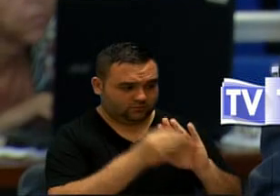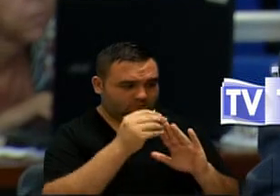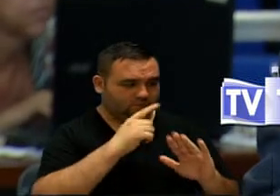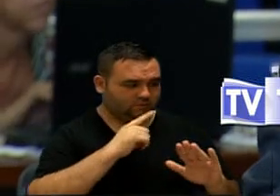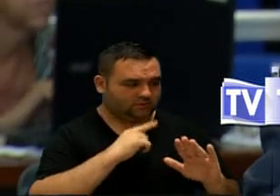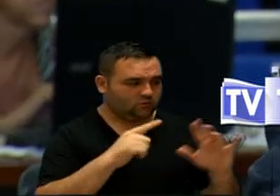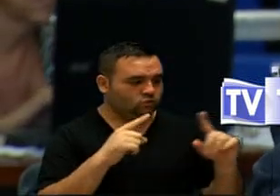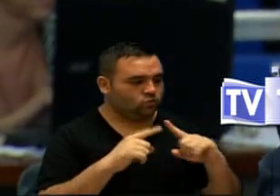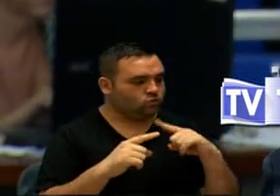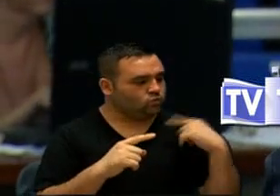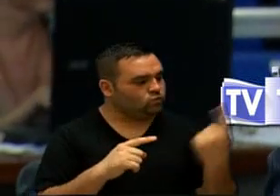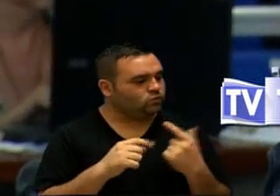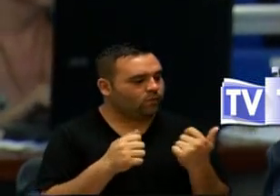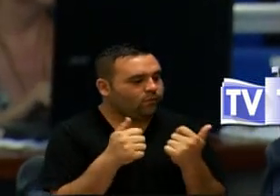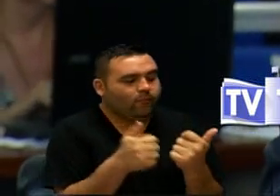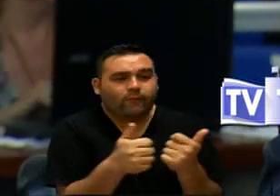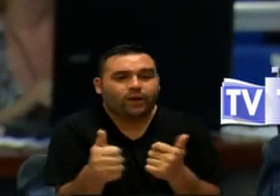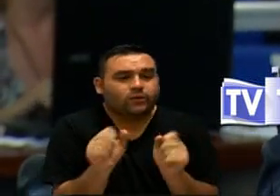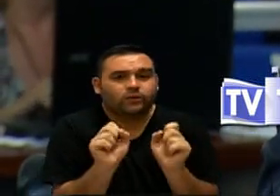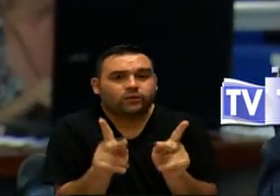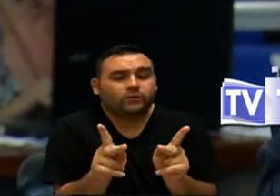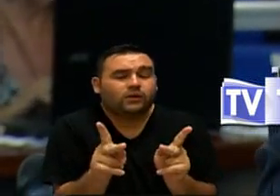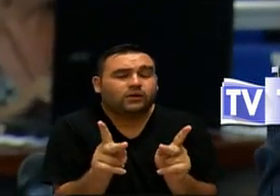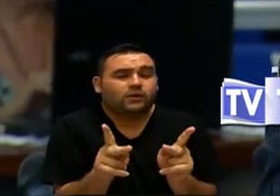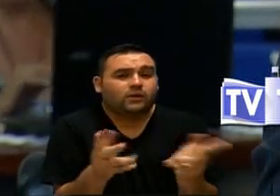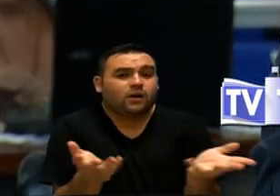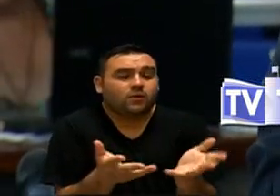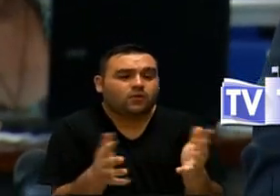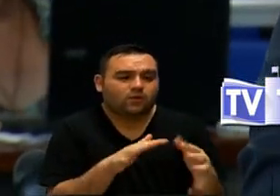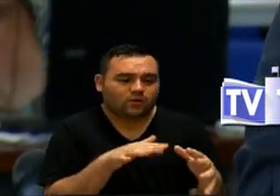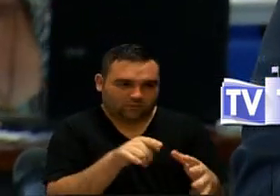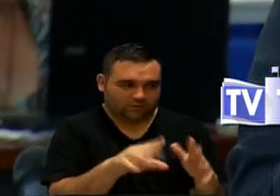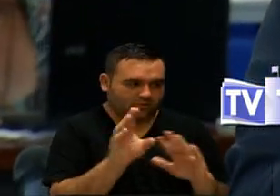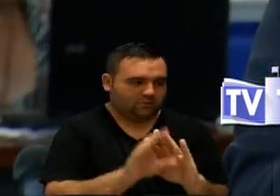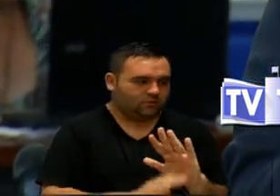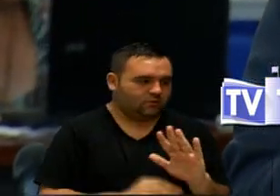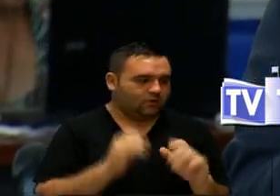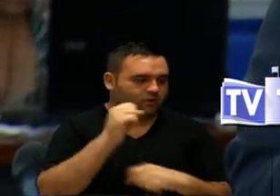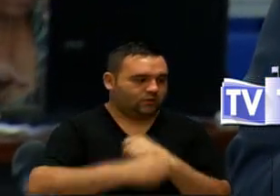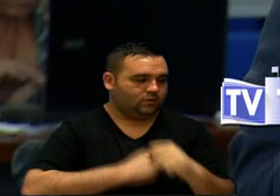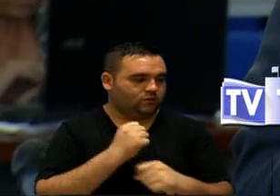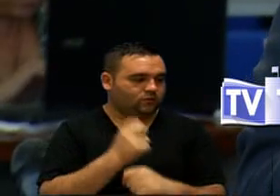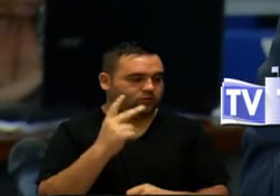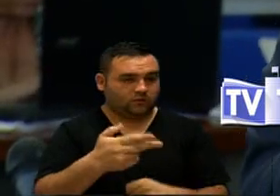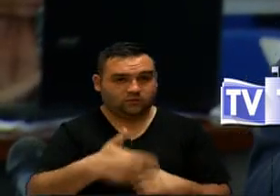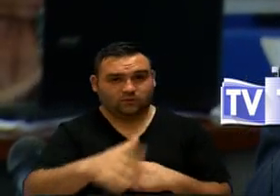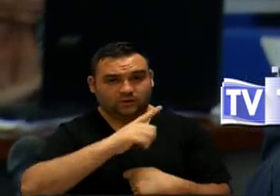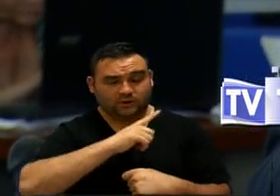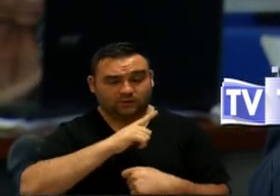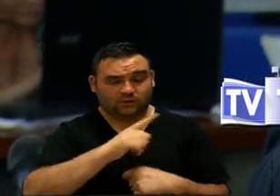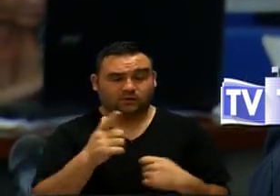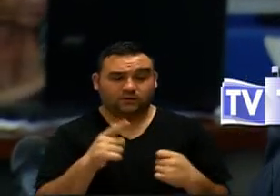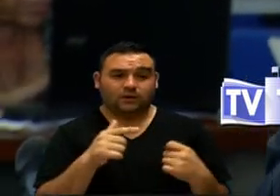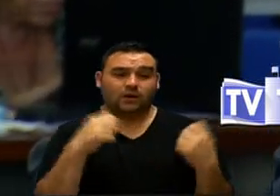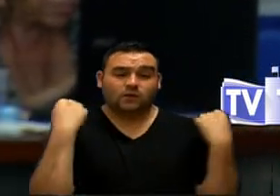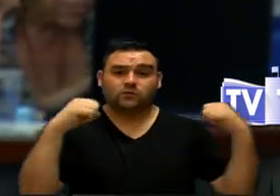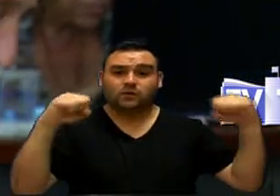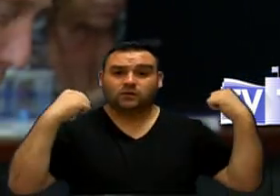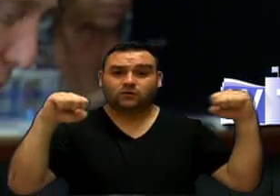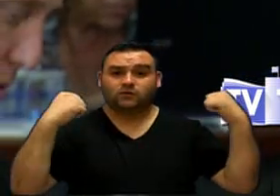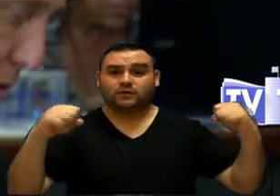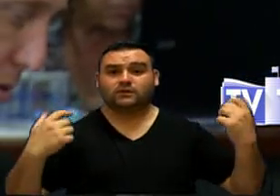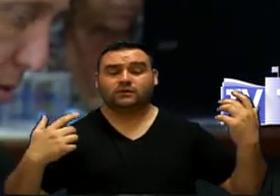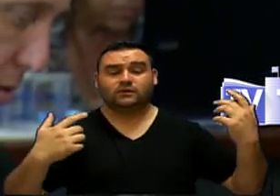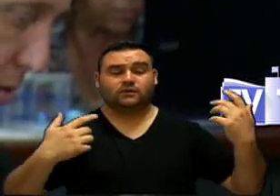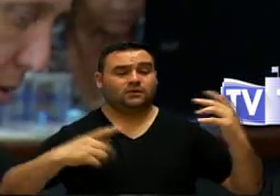Excelência, todas, está tudo bem. Essa guarda curricular, o senhor dizer que daqui 2 anos vai eu ter... Eu peço que a justiça decida, senhor Martinez. Não, a justiça